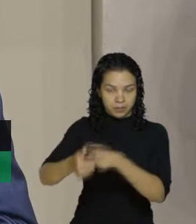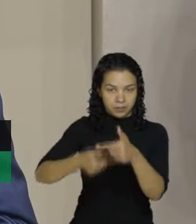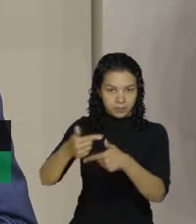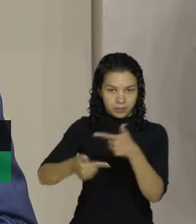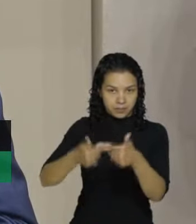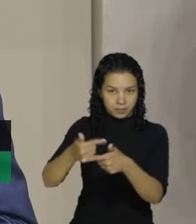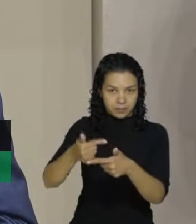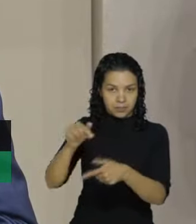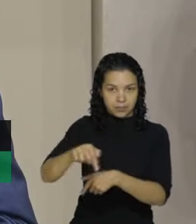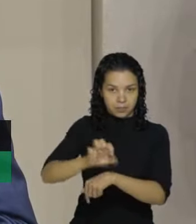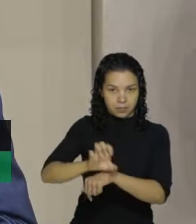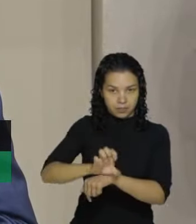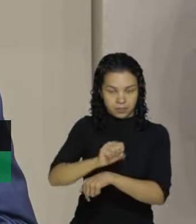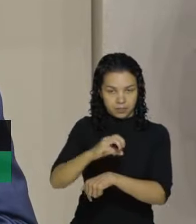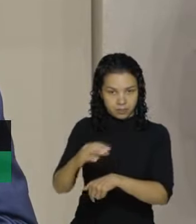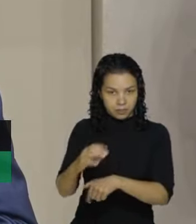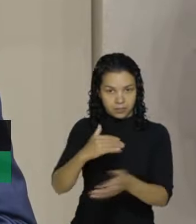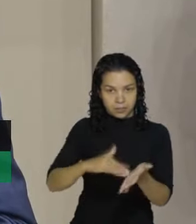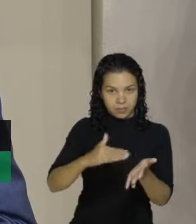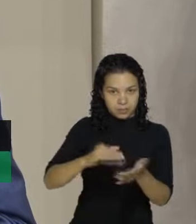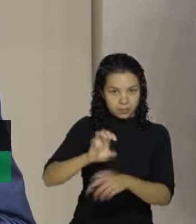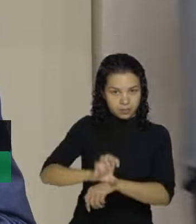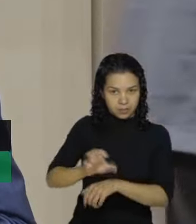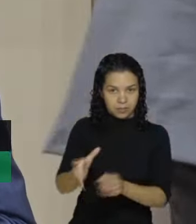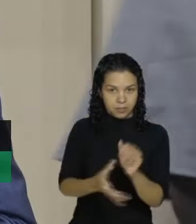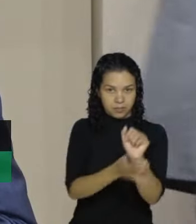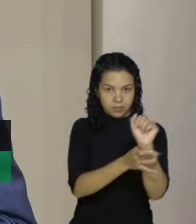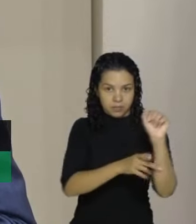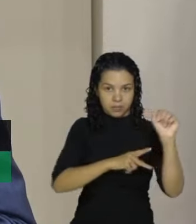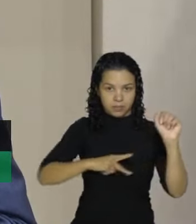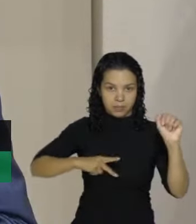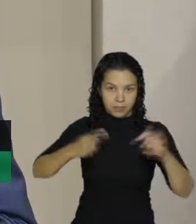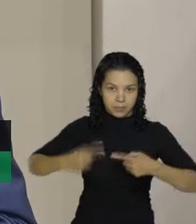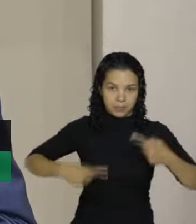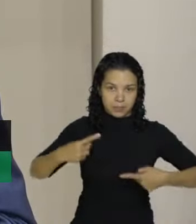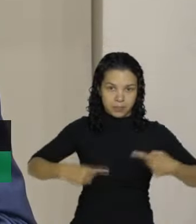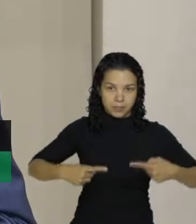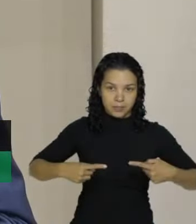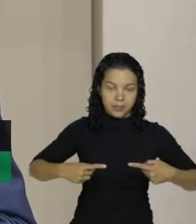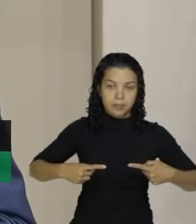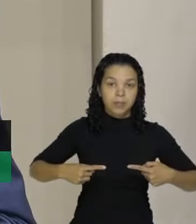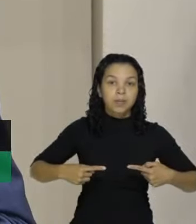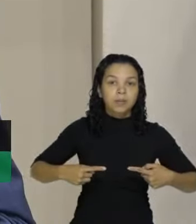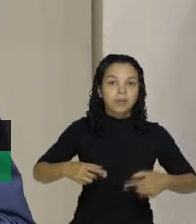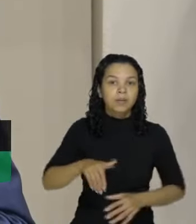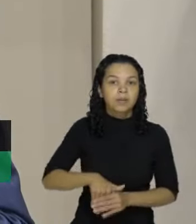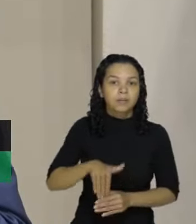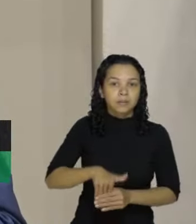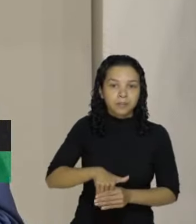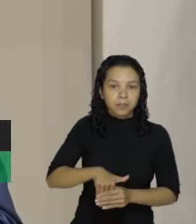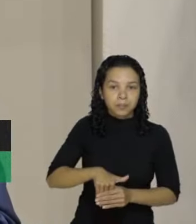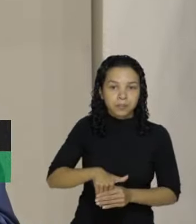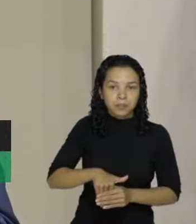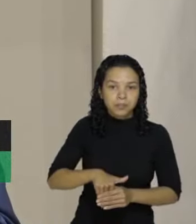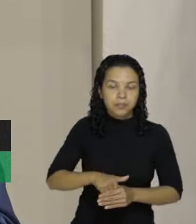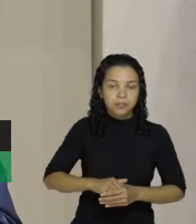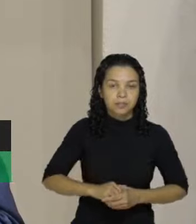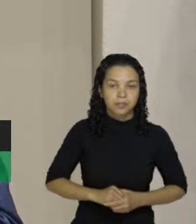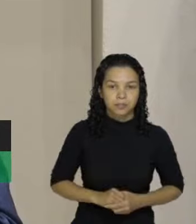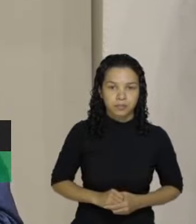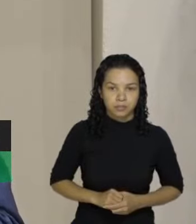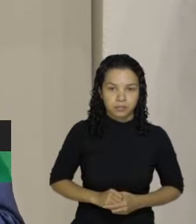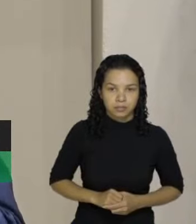Santa Catarina junto à Secretaria de Estado da Segurança Pública, em discussão. Não havendo quem queira discutir em votação, deputados que